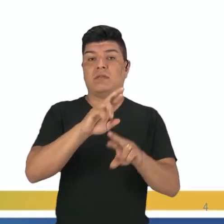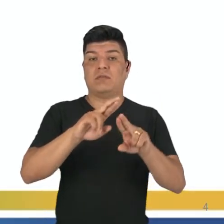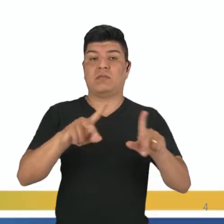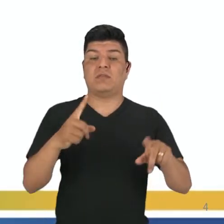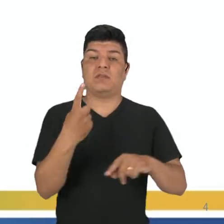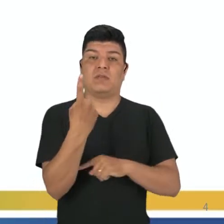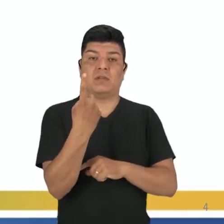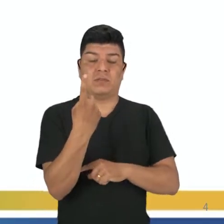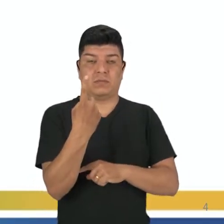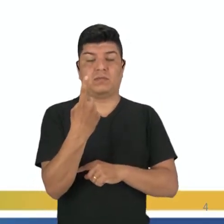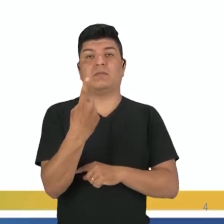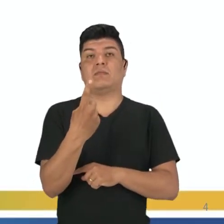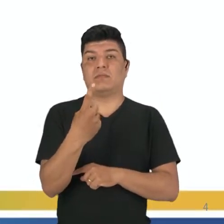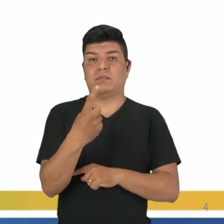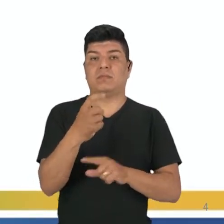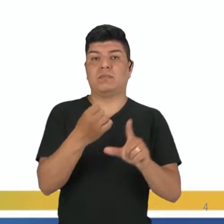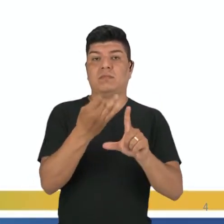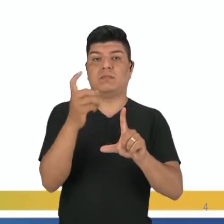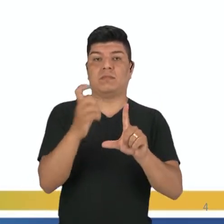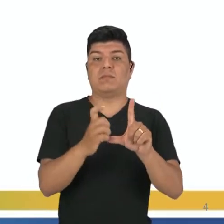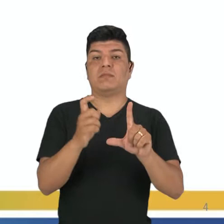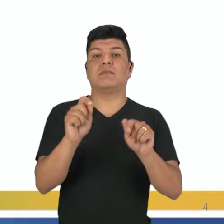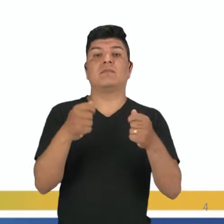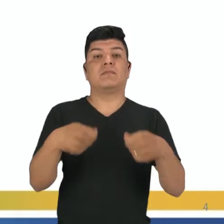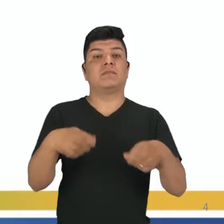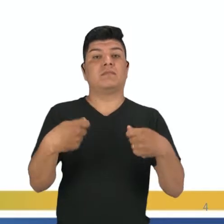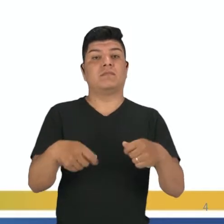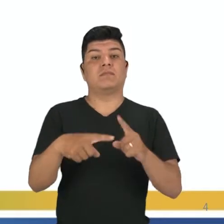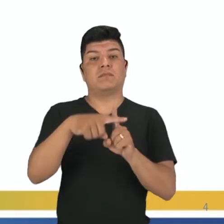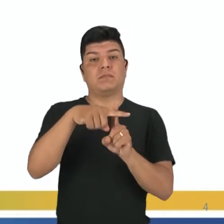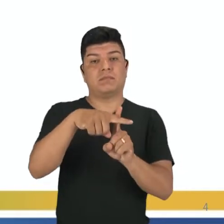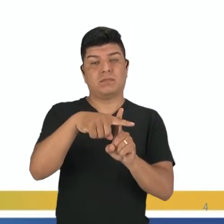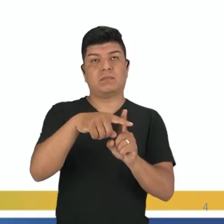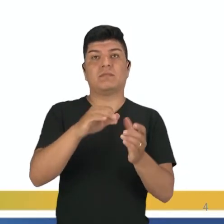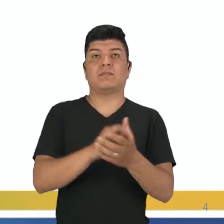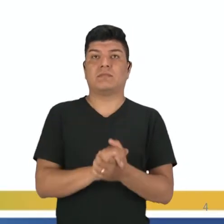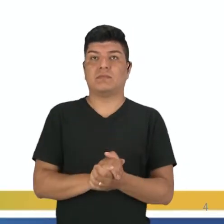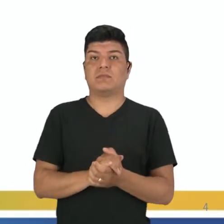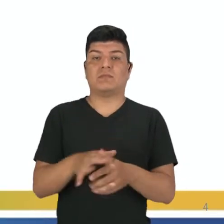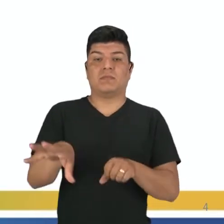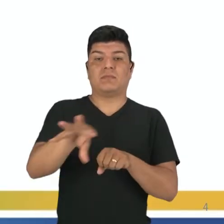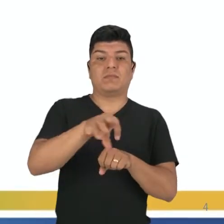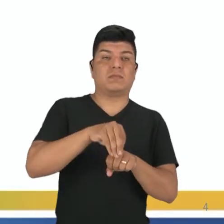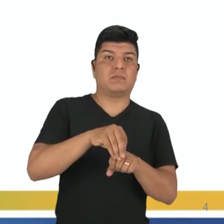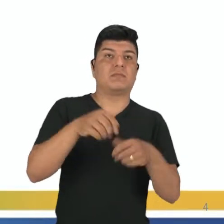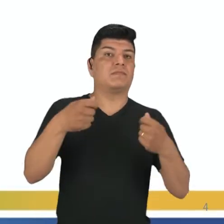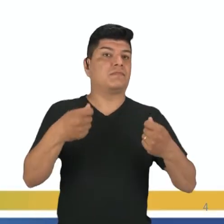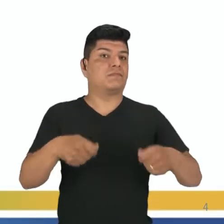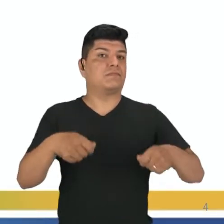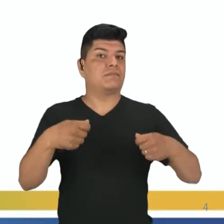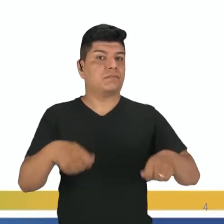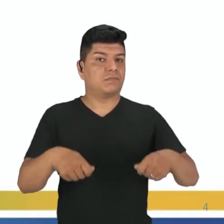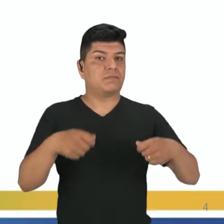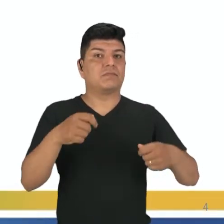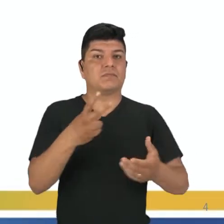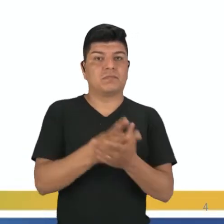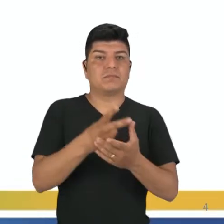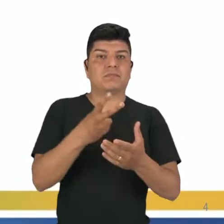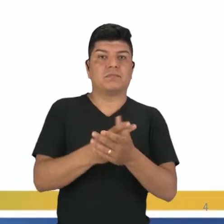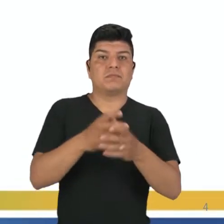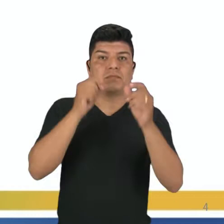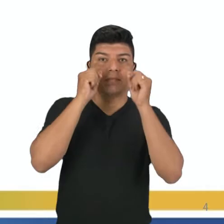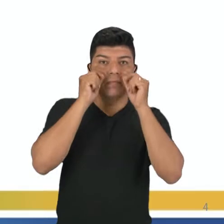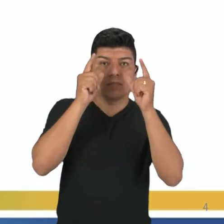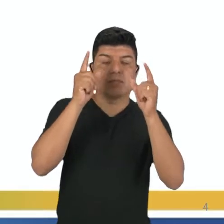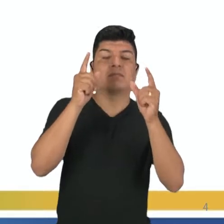1. E o logaritmano deve ser positivo. Então, esses conhecimentos devem estar sempre em pauta,